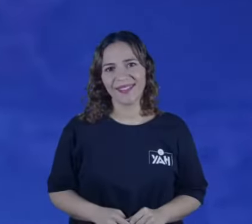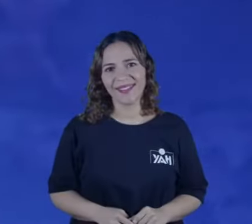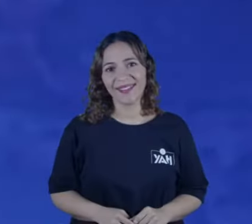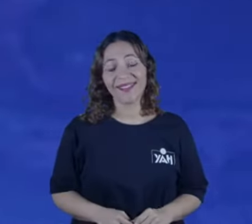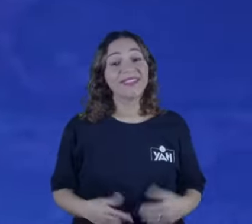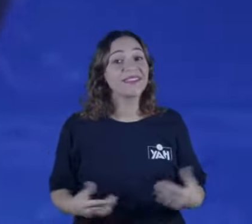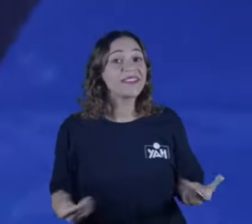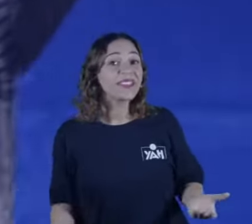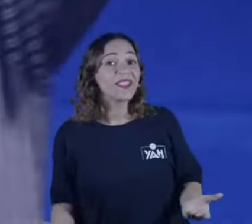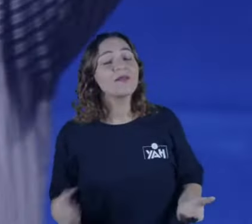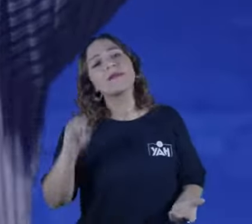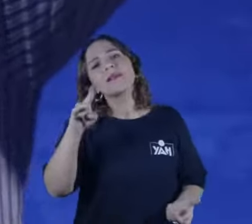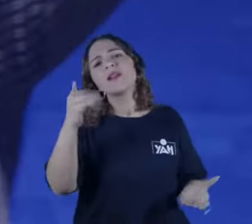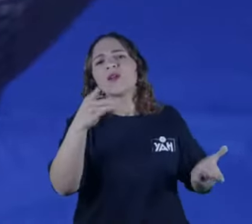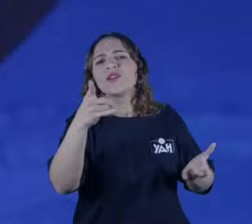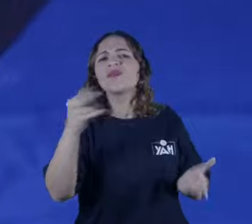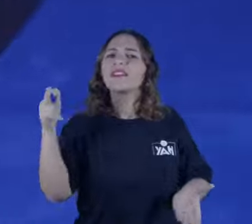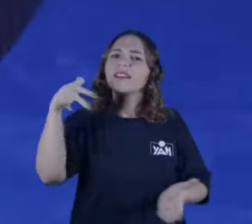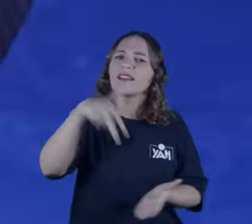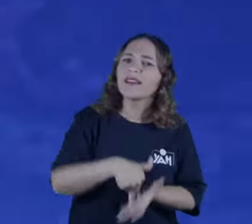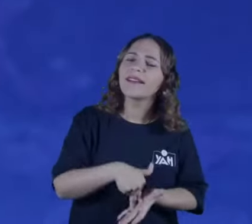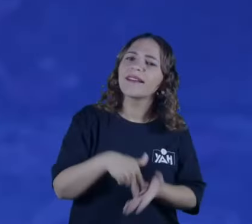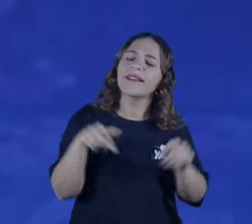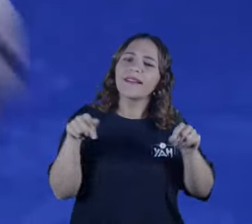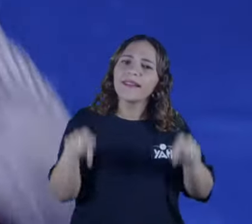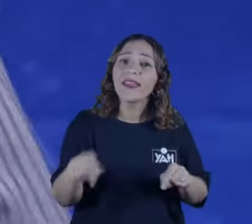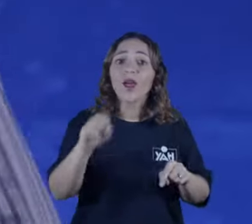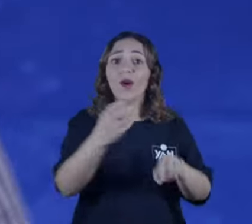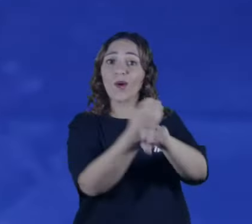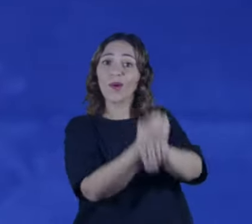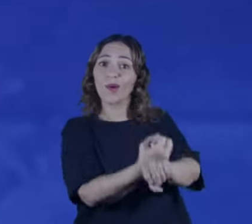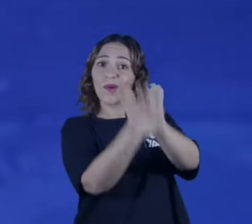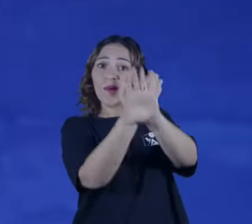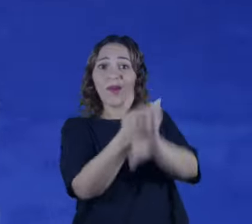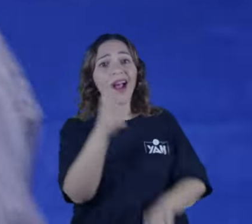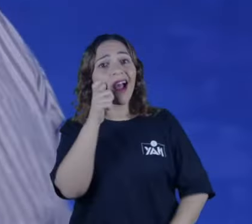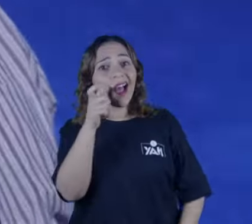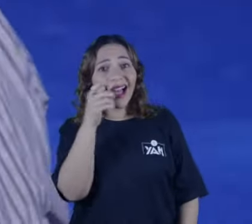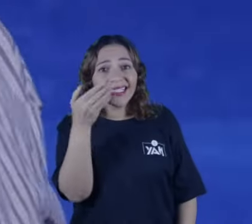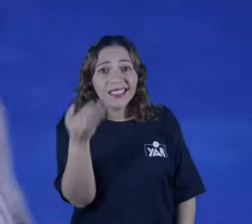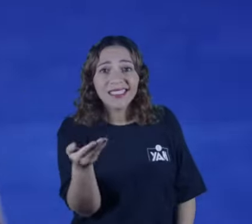Então, se você está hoje aqui, ou está me vendo pela internet,